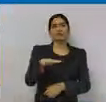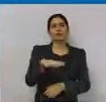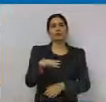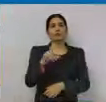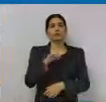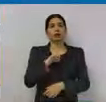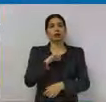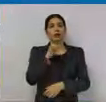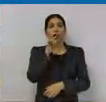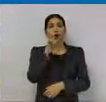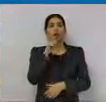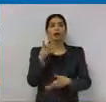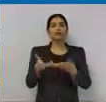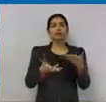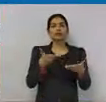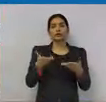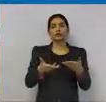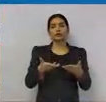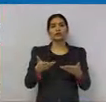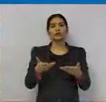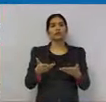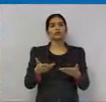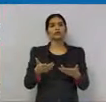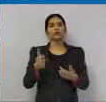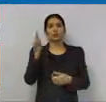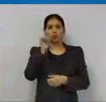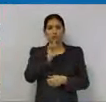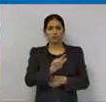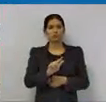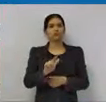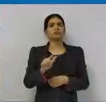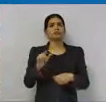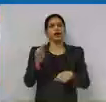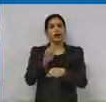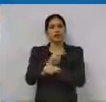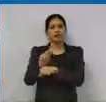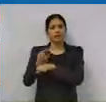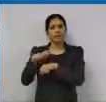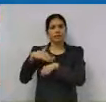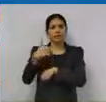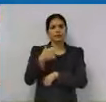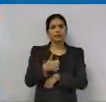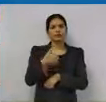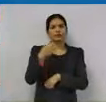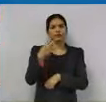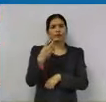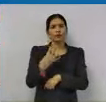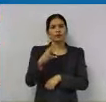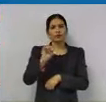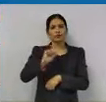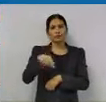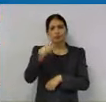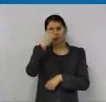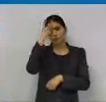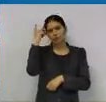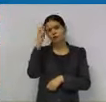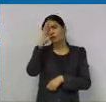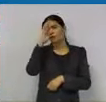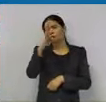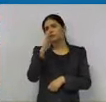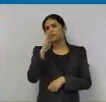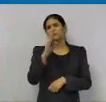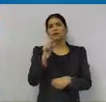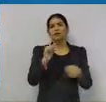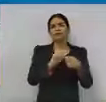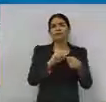água tratada que beneficiará mais de 140 mil pessoas. As principais intervenções seriam a construção